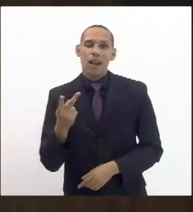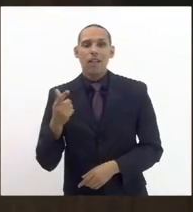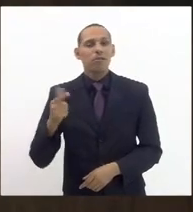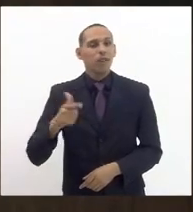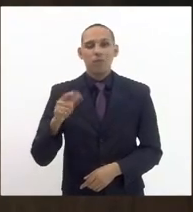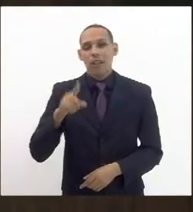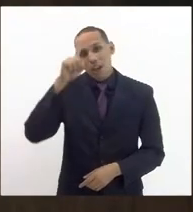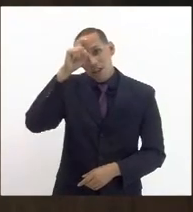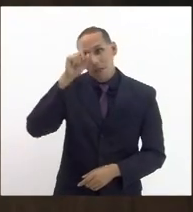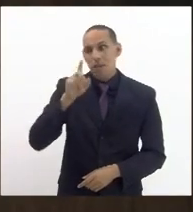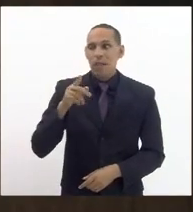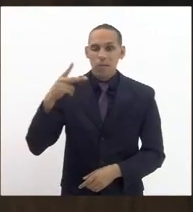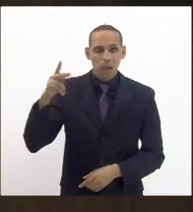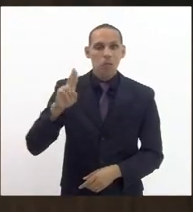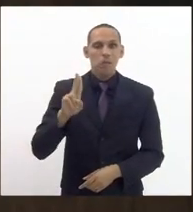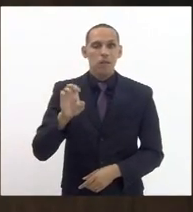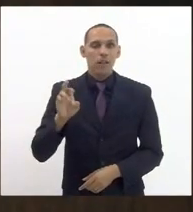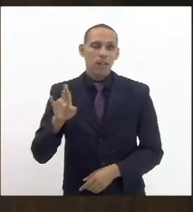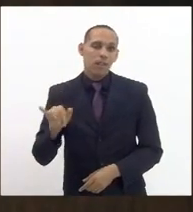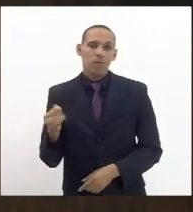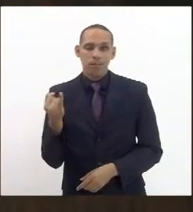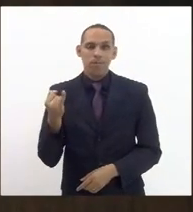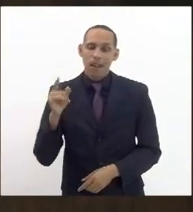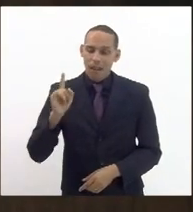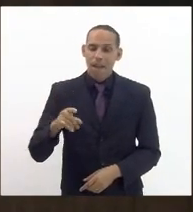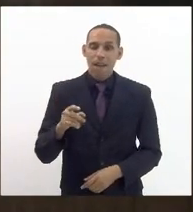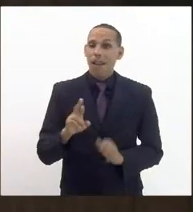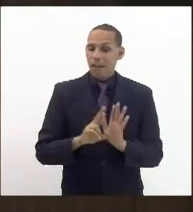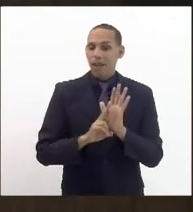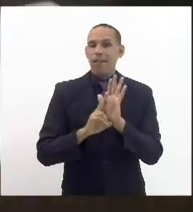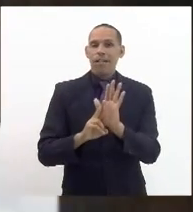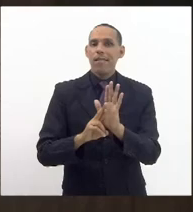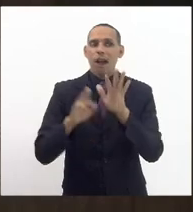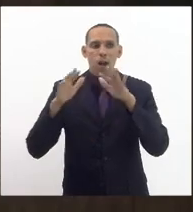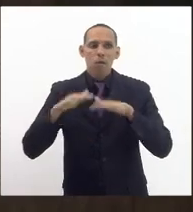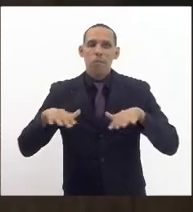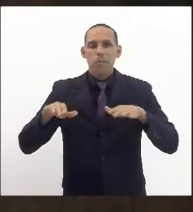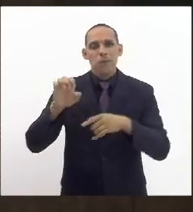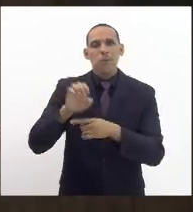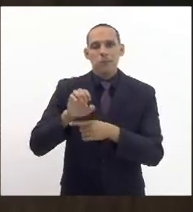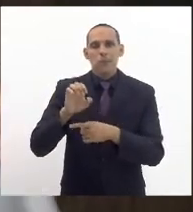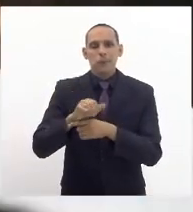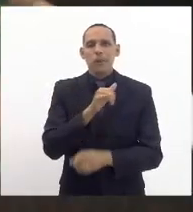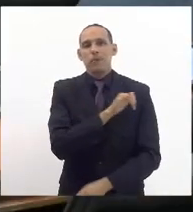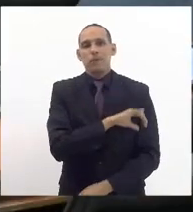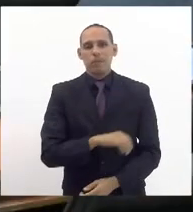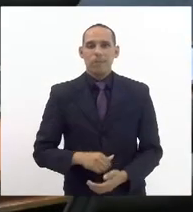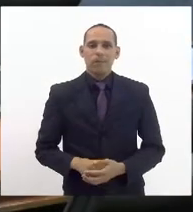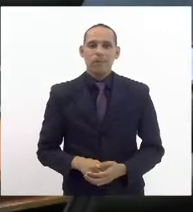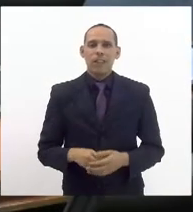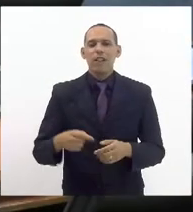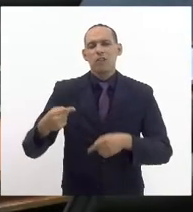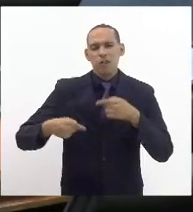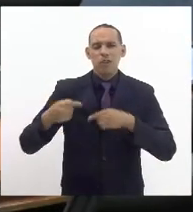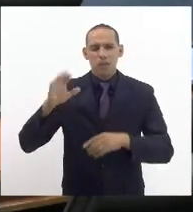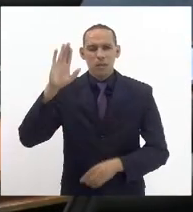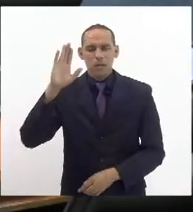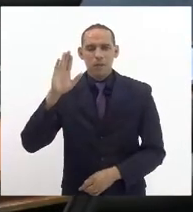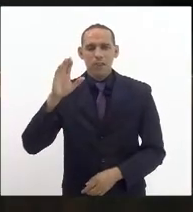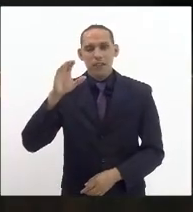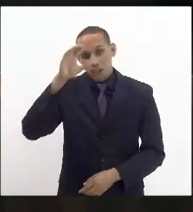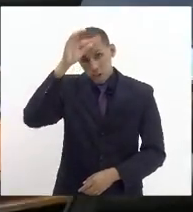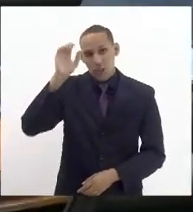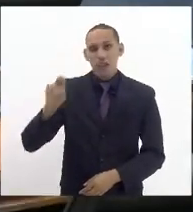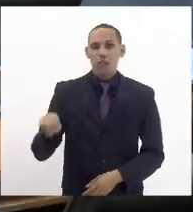no hospital da UERJ, que é um hospital de referência para todo o estado do Rio de Janeiro. Para discutir, presidente. Está da tia